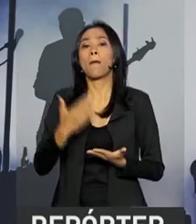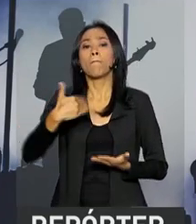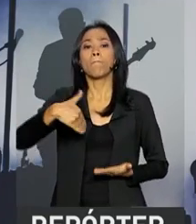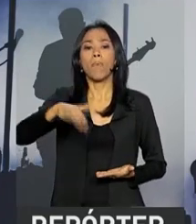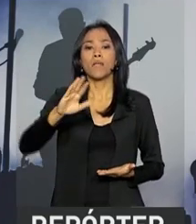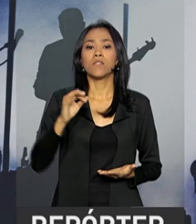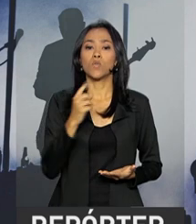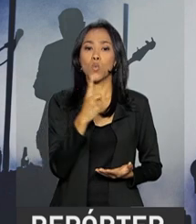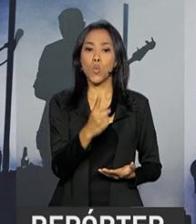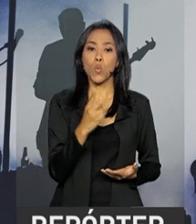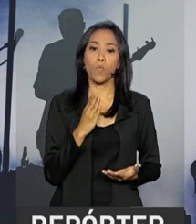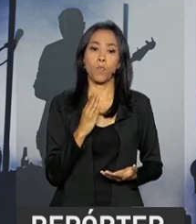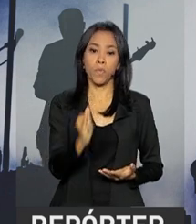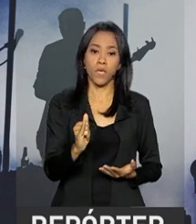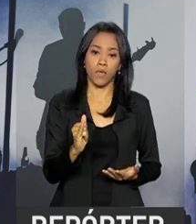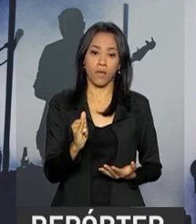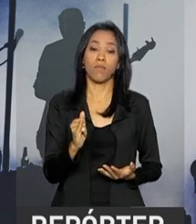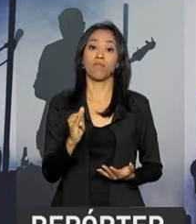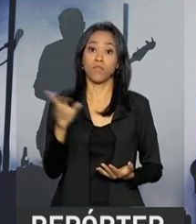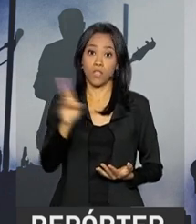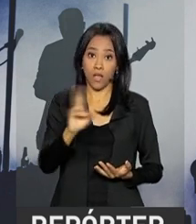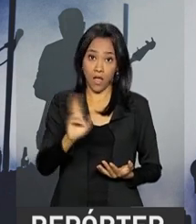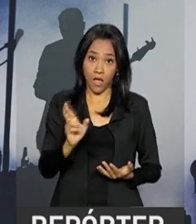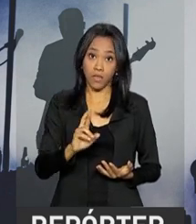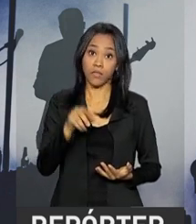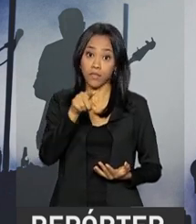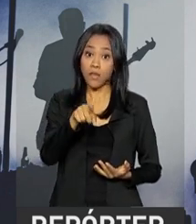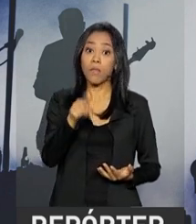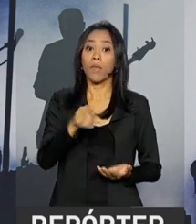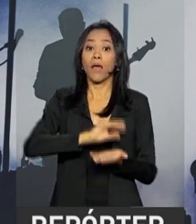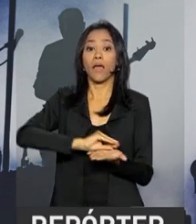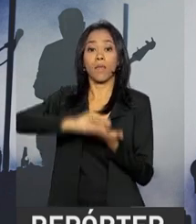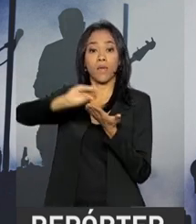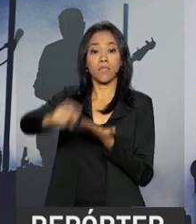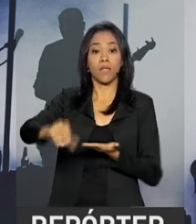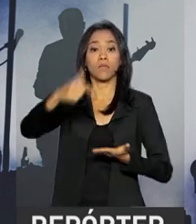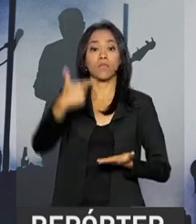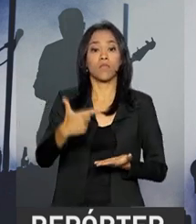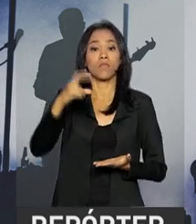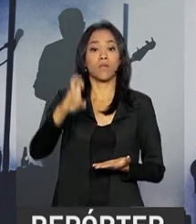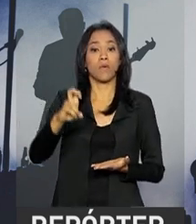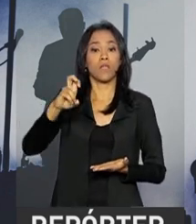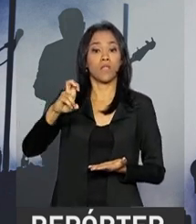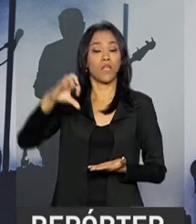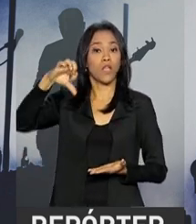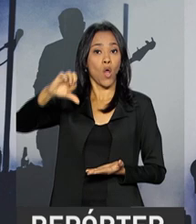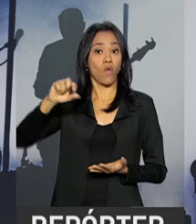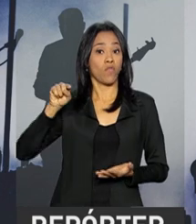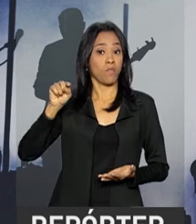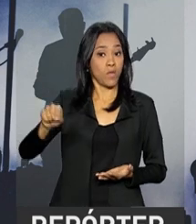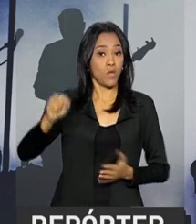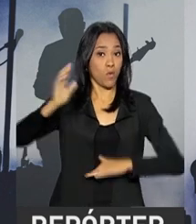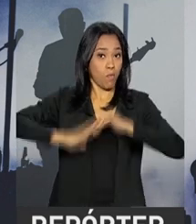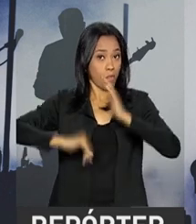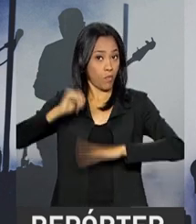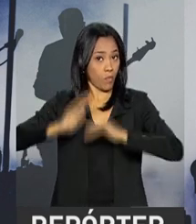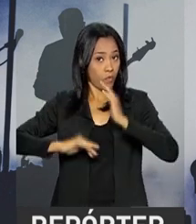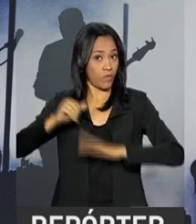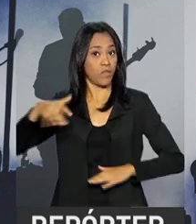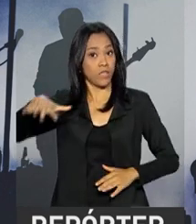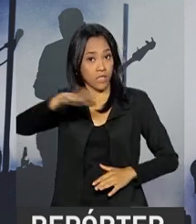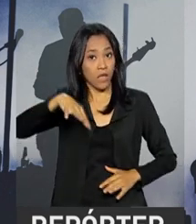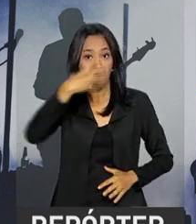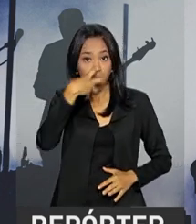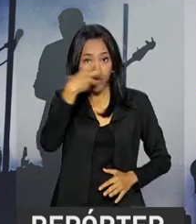de R$1 bilhão, repassados a 259 mil artistas do segmento musical.